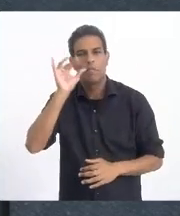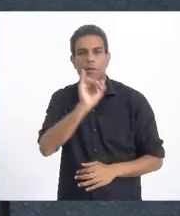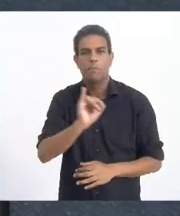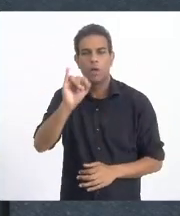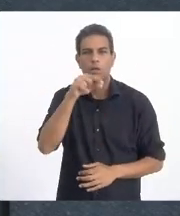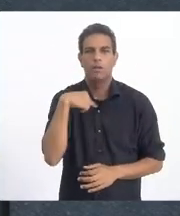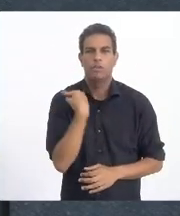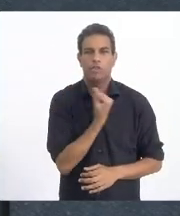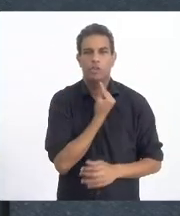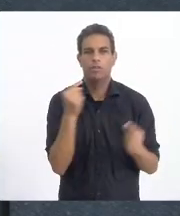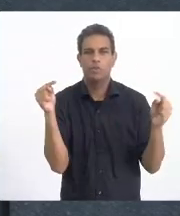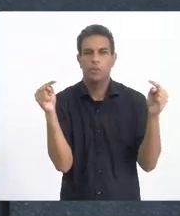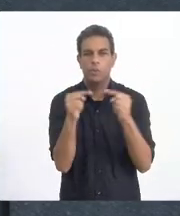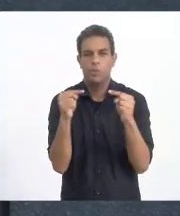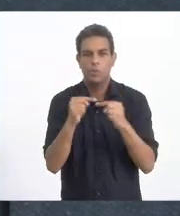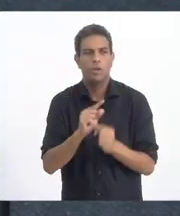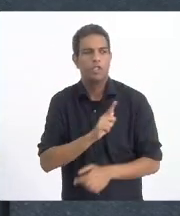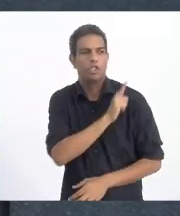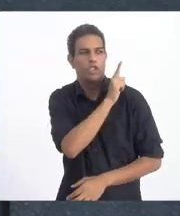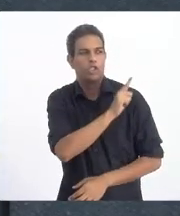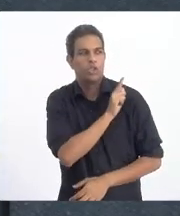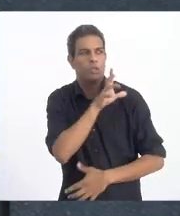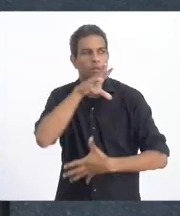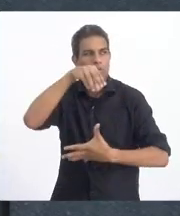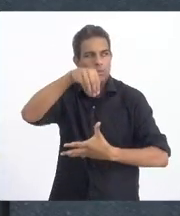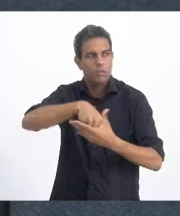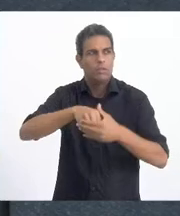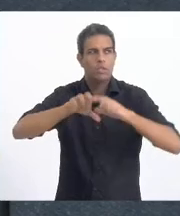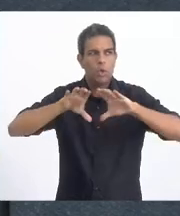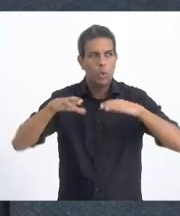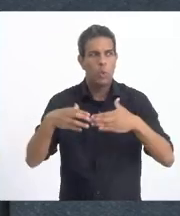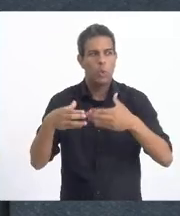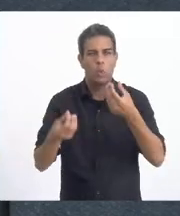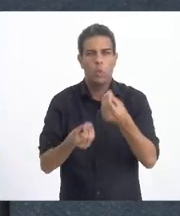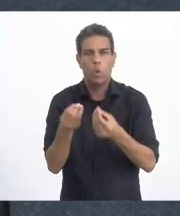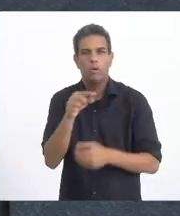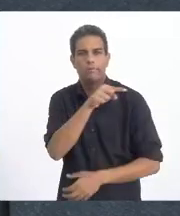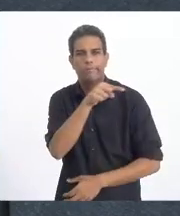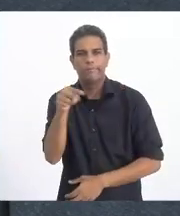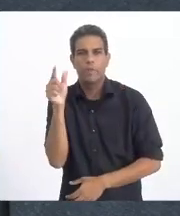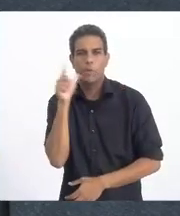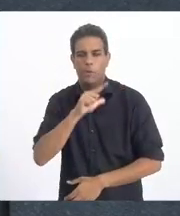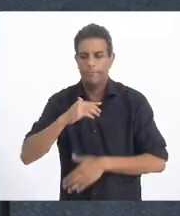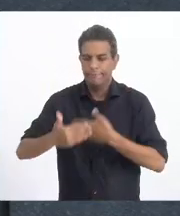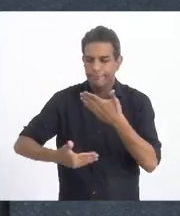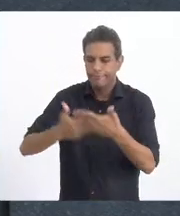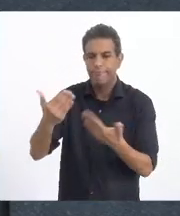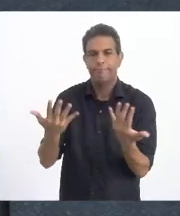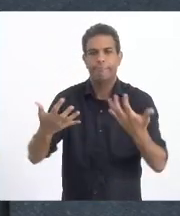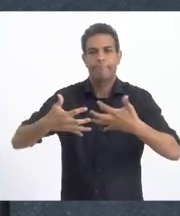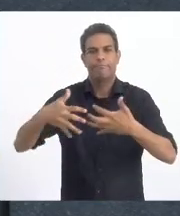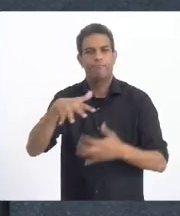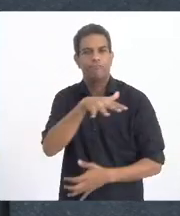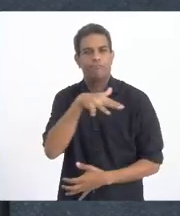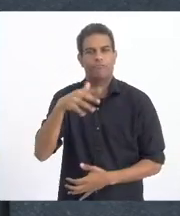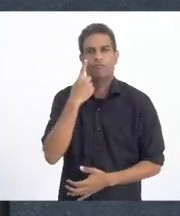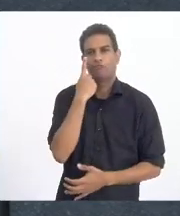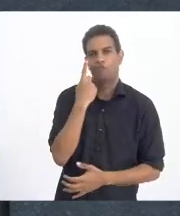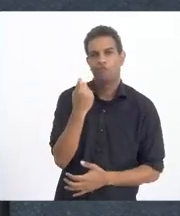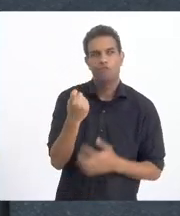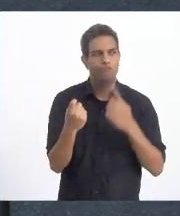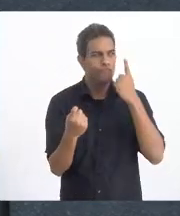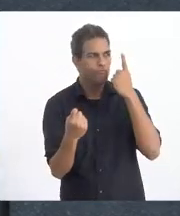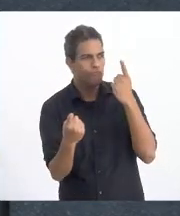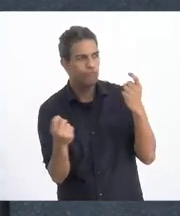importante a vinculação e a gestão desse fundo também pelas corporações. Mas, indo para o ponto de alta sensibilidade, que aqui me